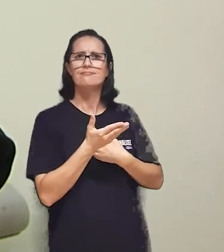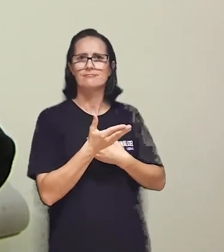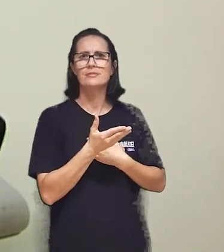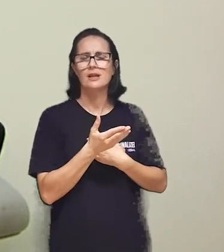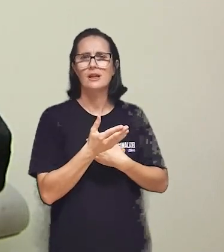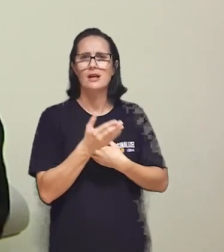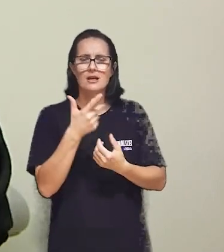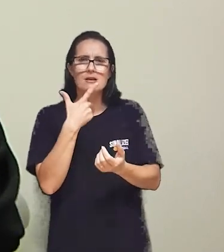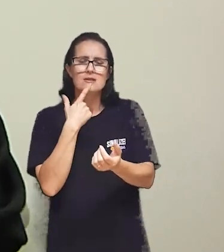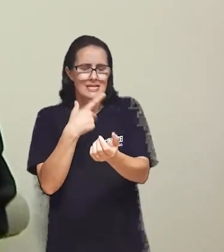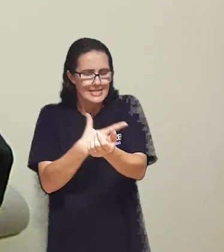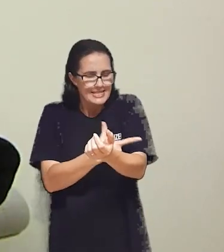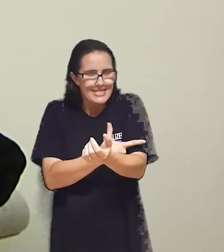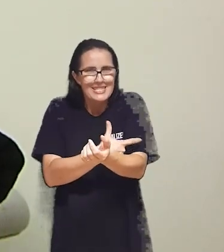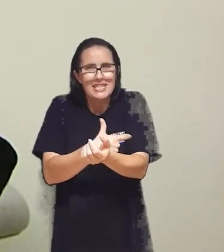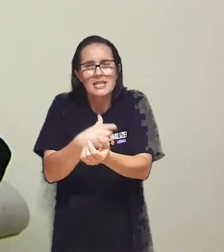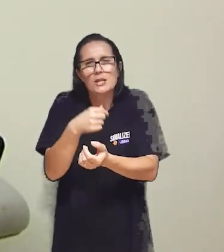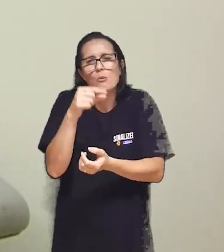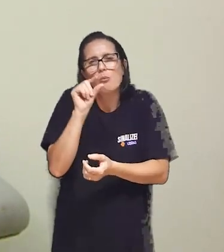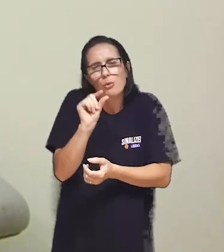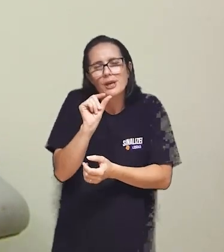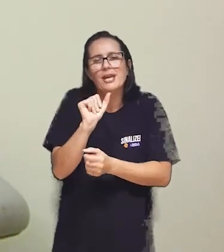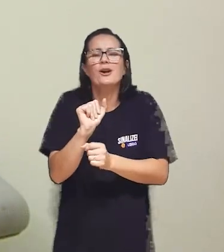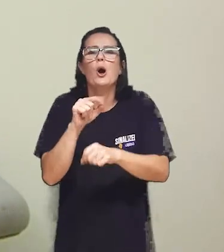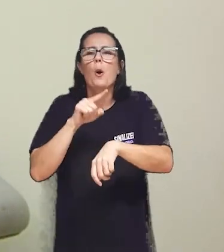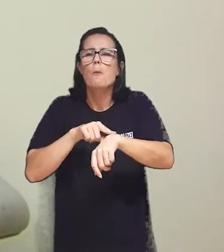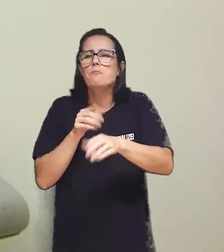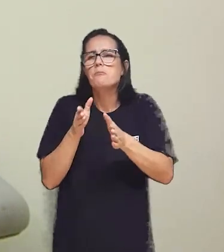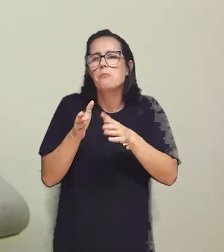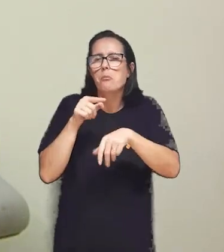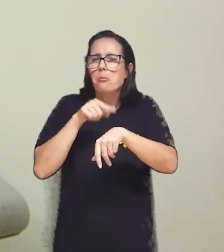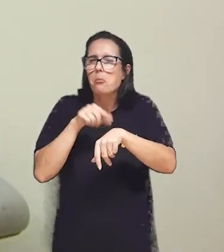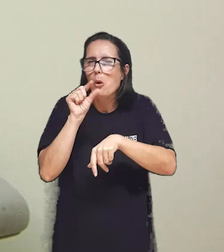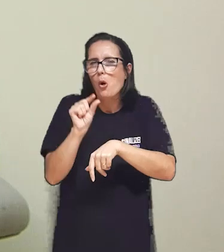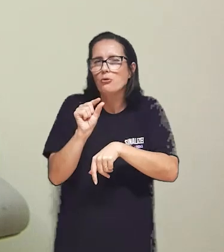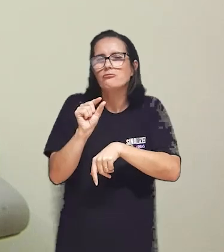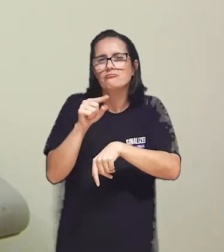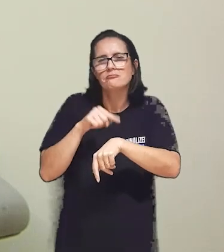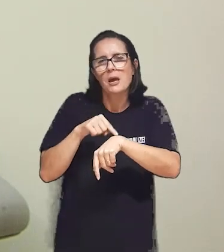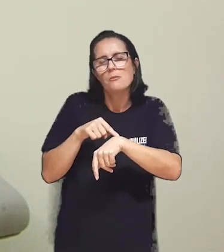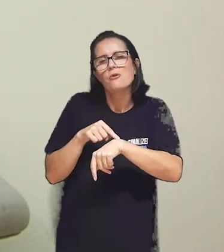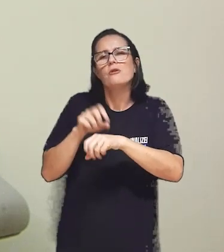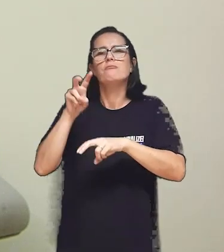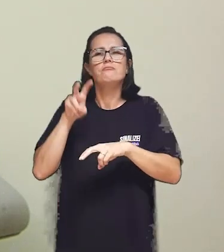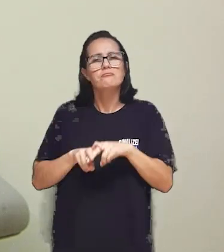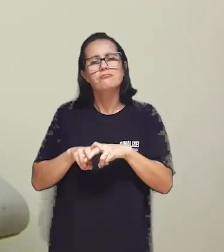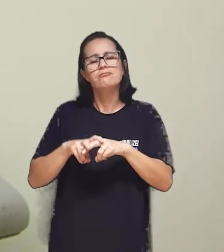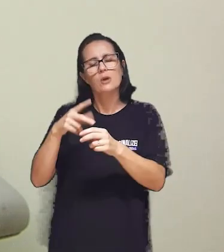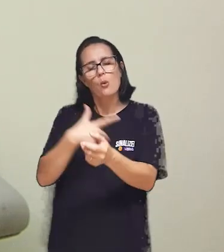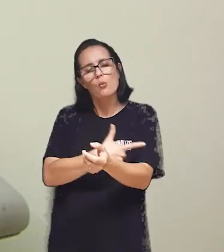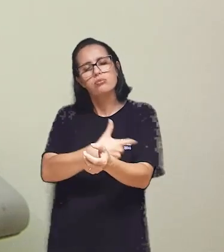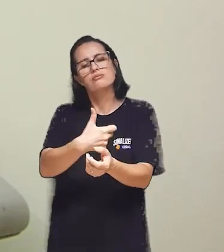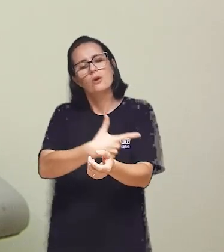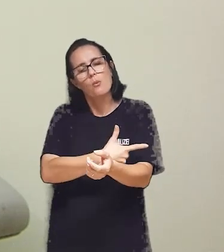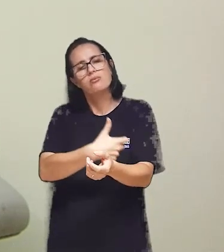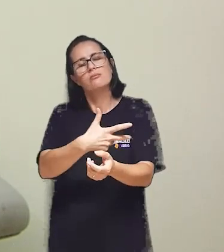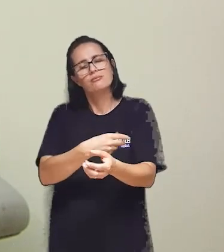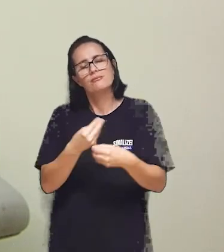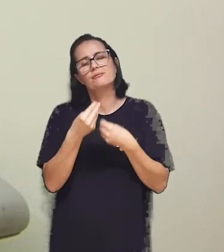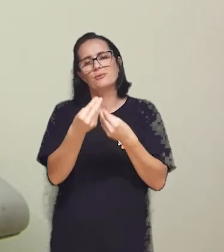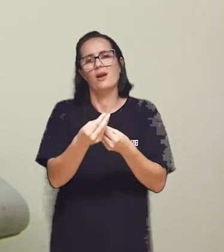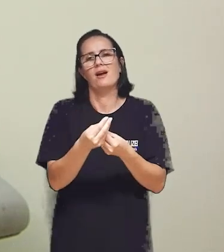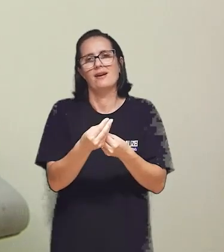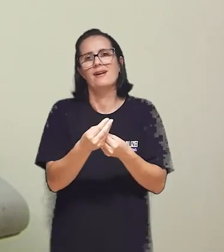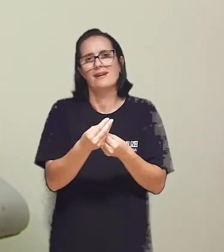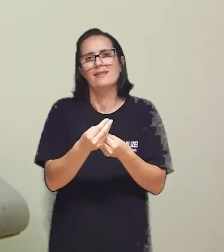um pedacinho, um períodozinho do seu dia para vir aqui fazer o bem. Tá? A gente conta com a